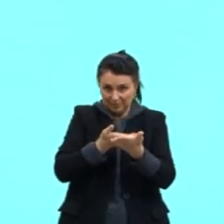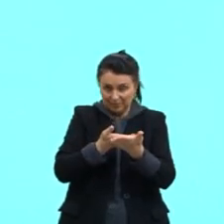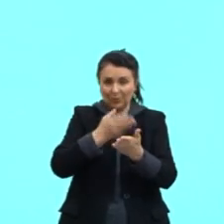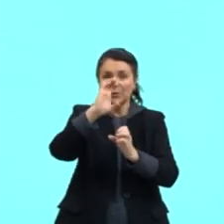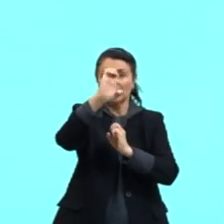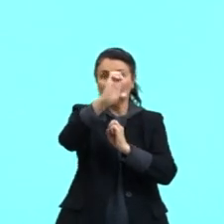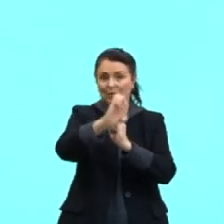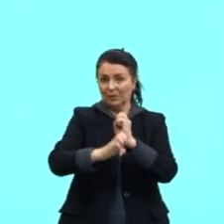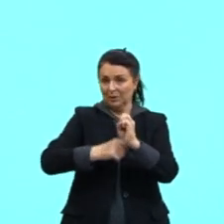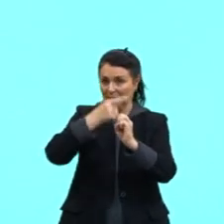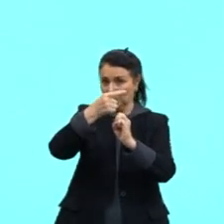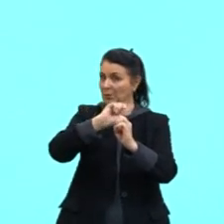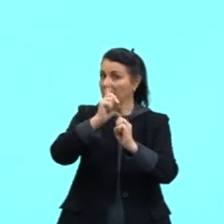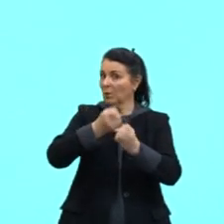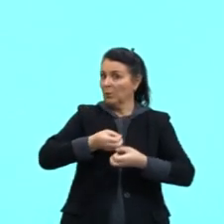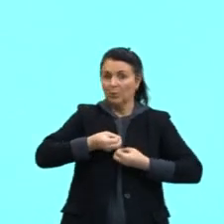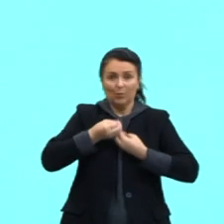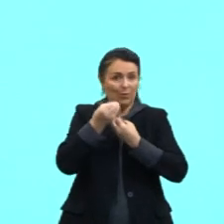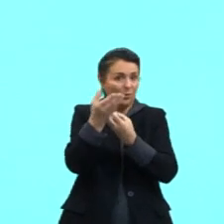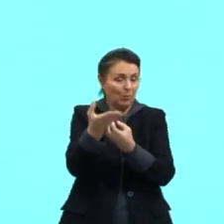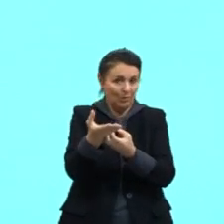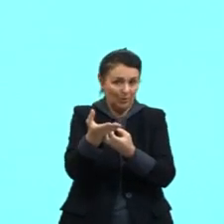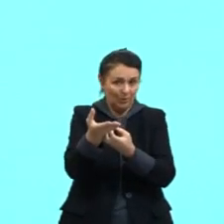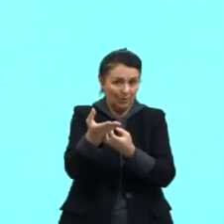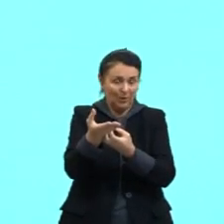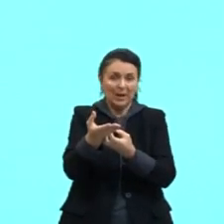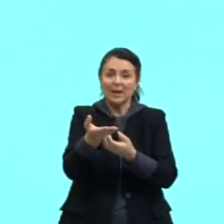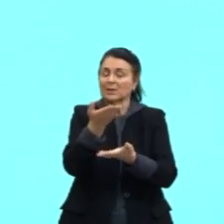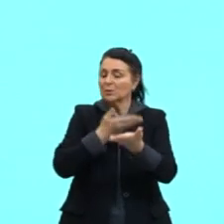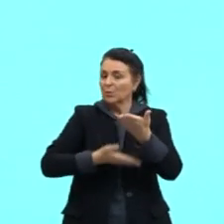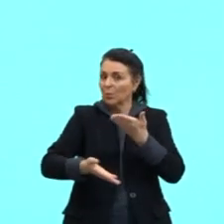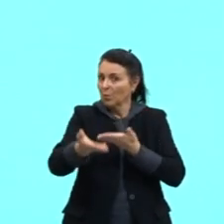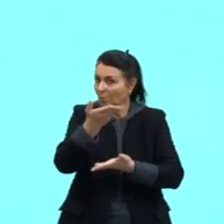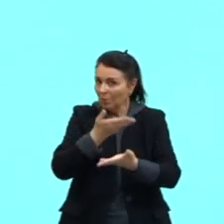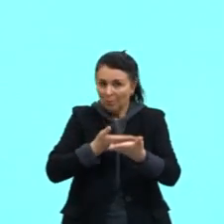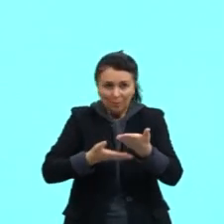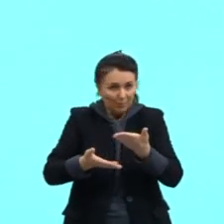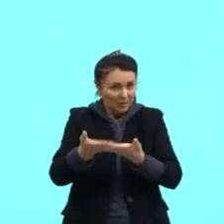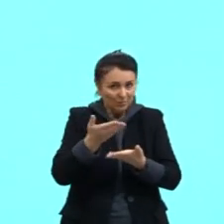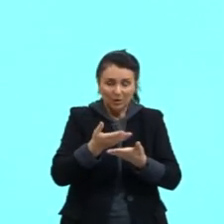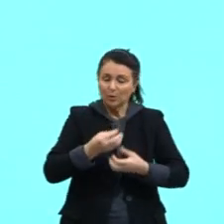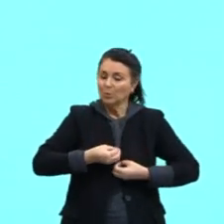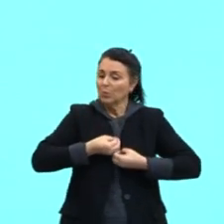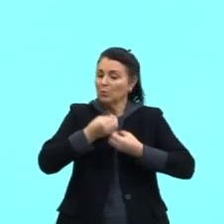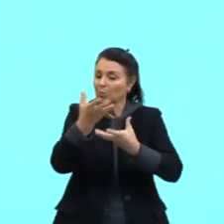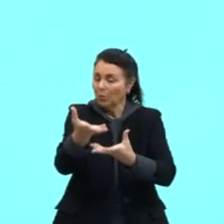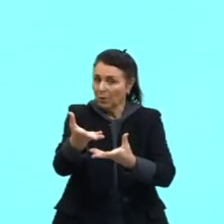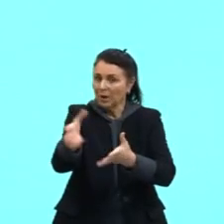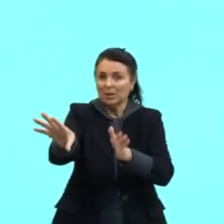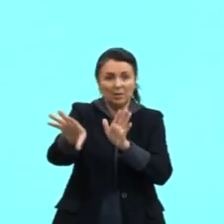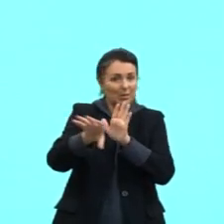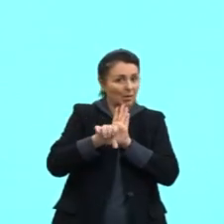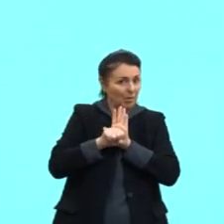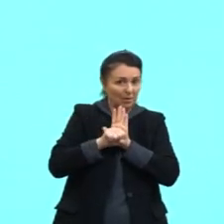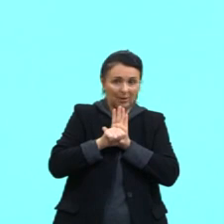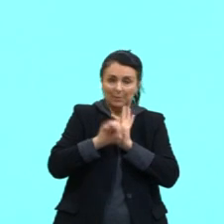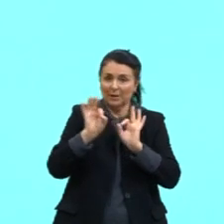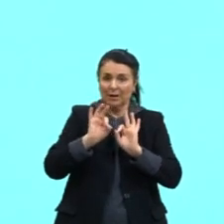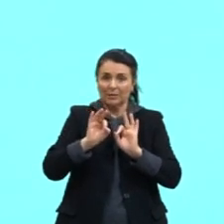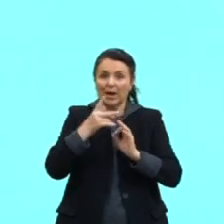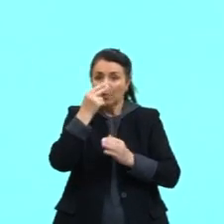e receber elétrons em dou a ninguém recebe eles compartilham eles dividem o mesmo pato É como se eu dividir se a minha